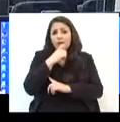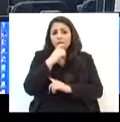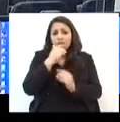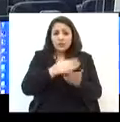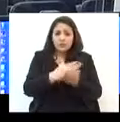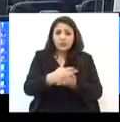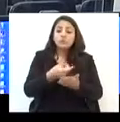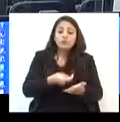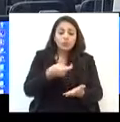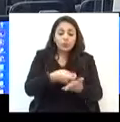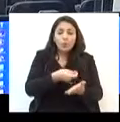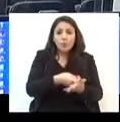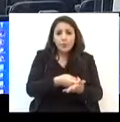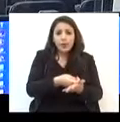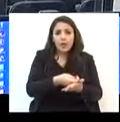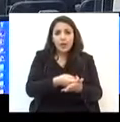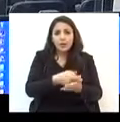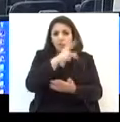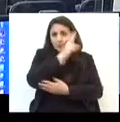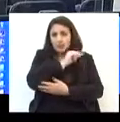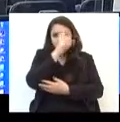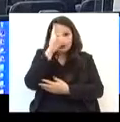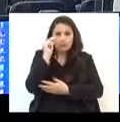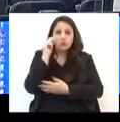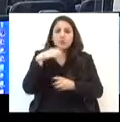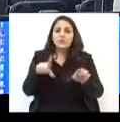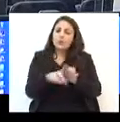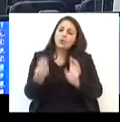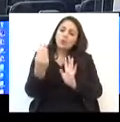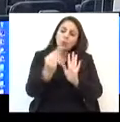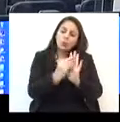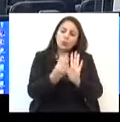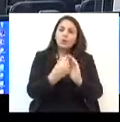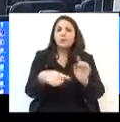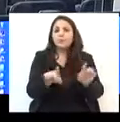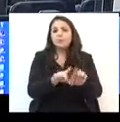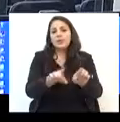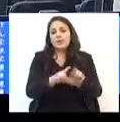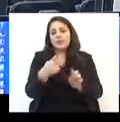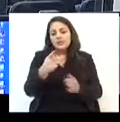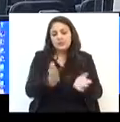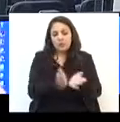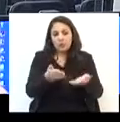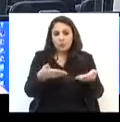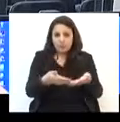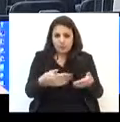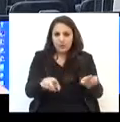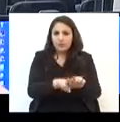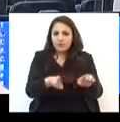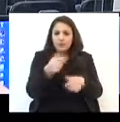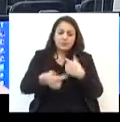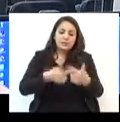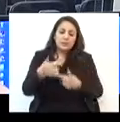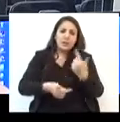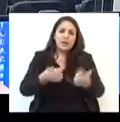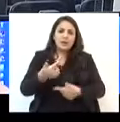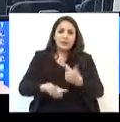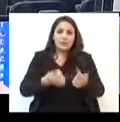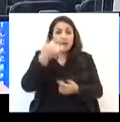a iniciativa de cobrar do executivo que implante esse comitê e esse trabalho